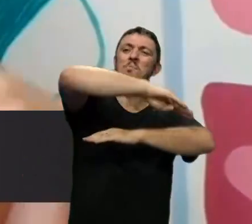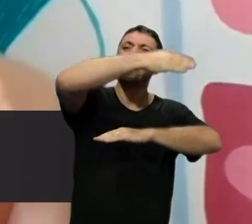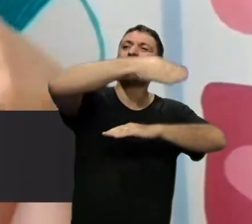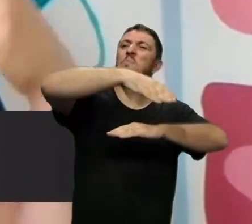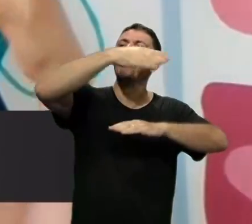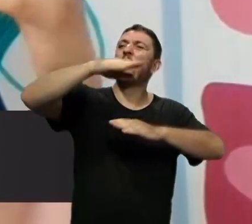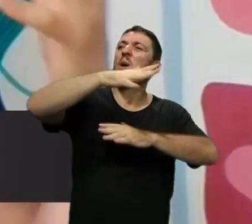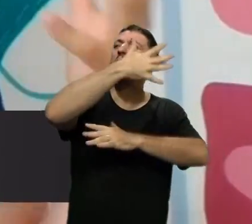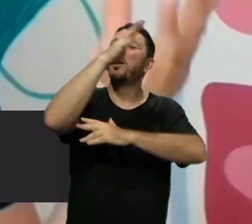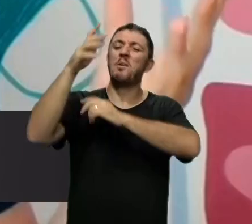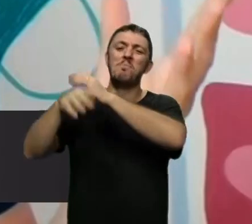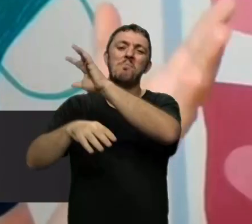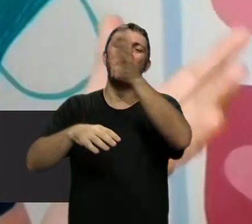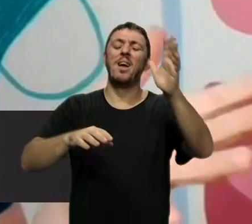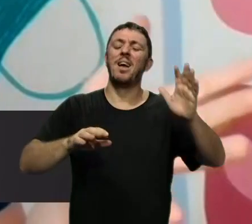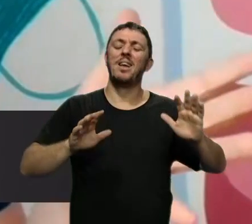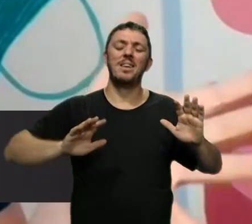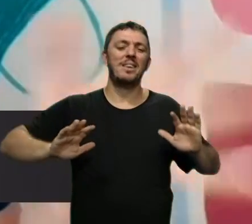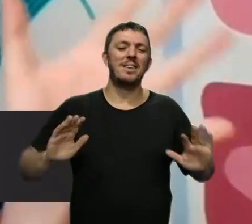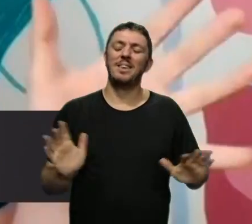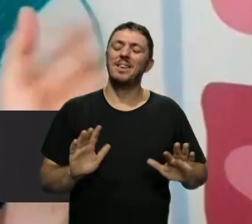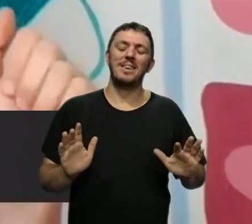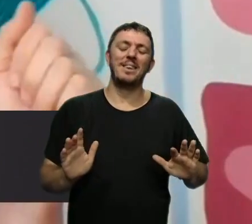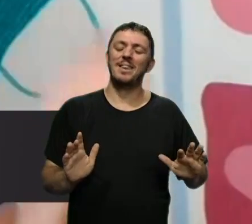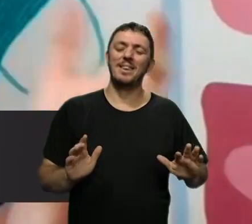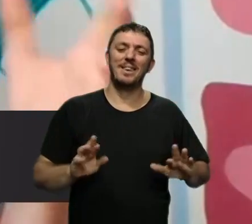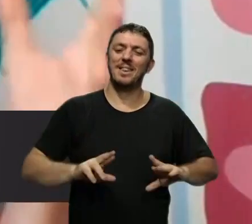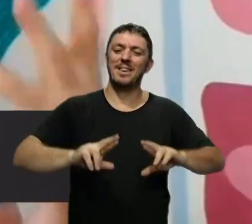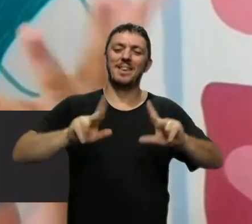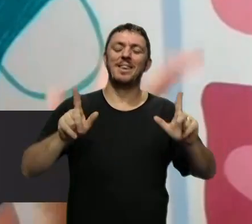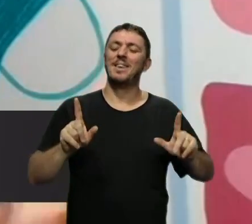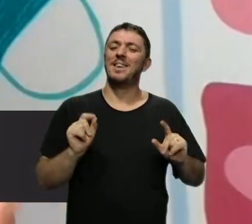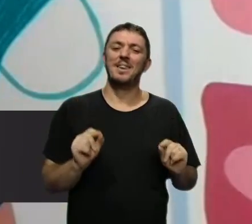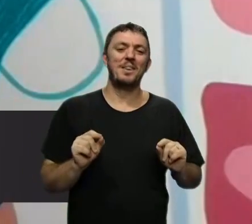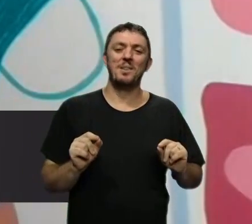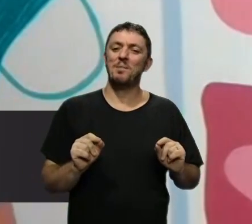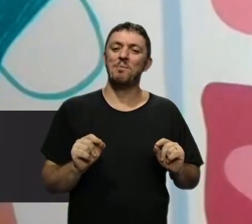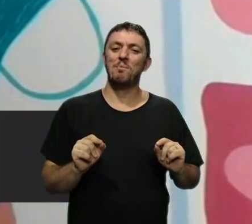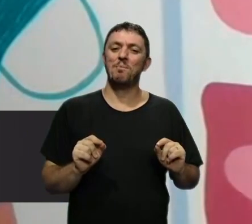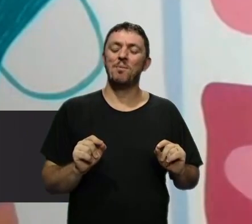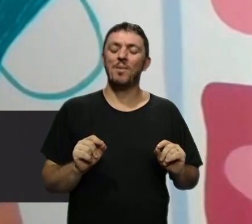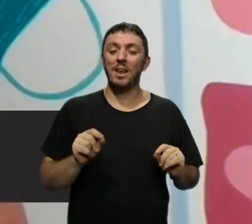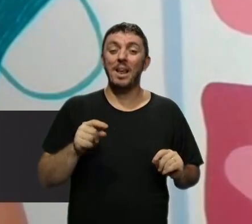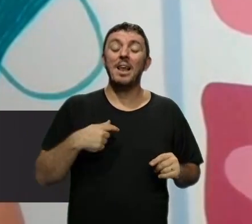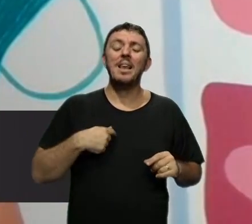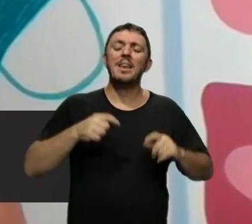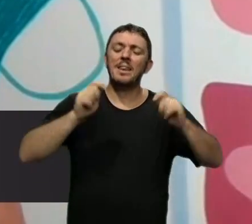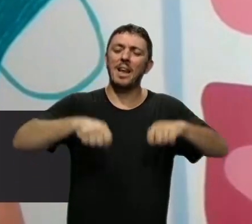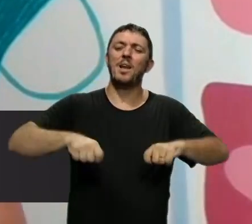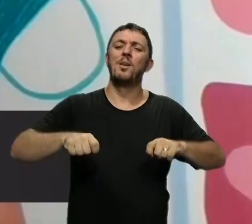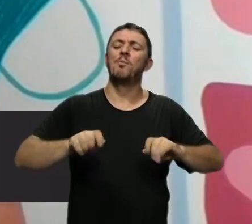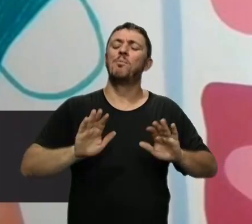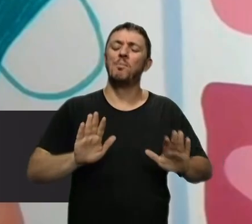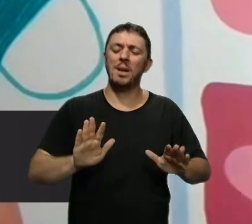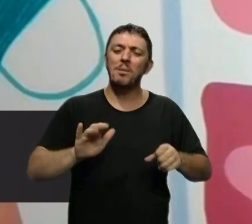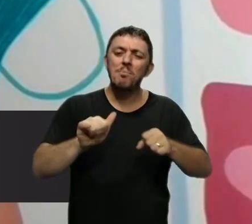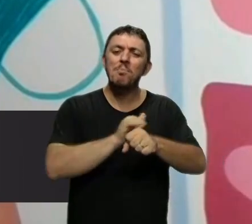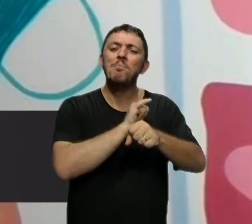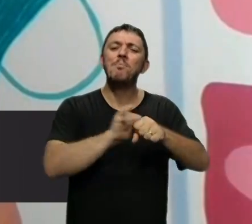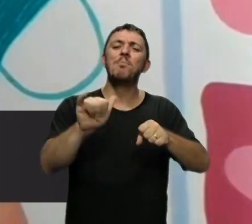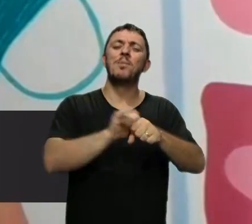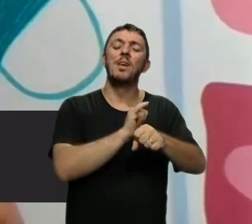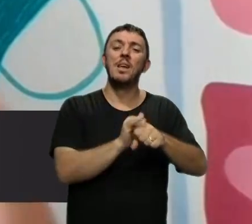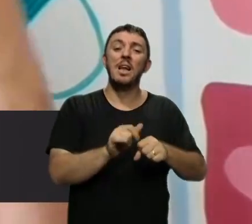que precisa de uma reserva de floresta amazônica, né, para a gente fazer isso acontecer. Mas, na verdade,